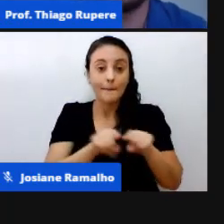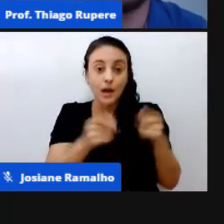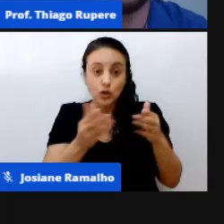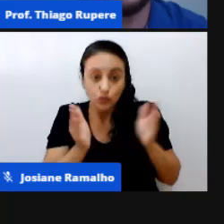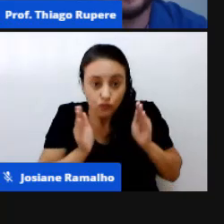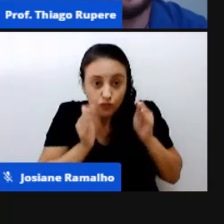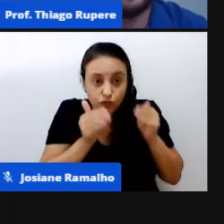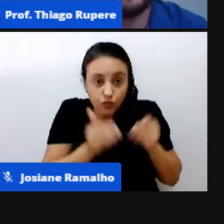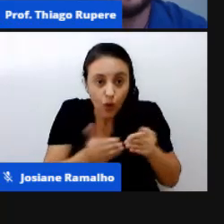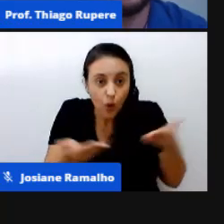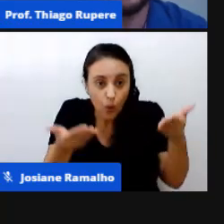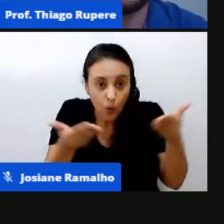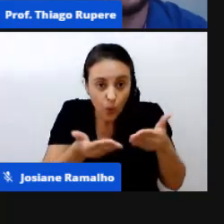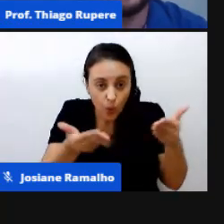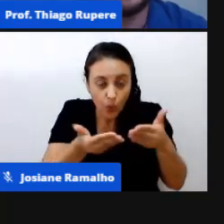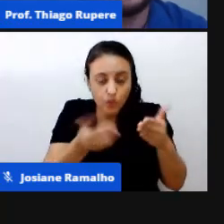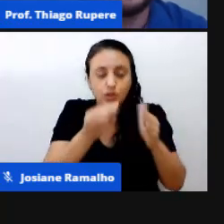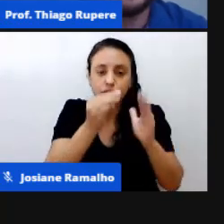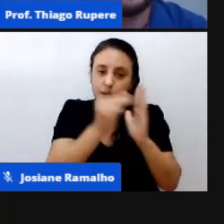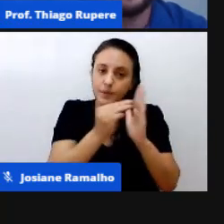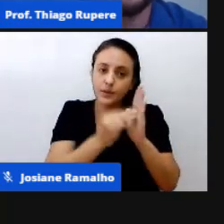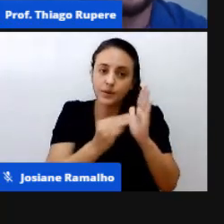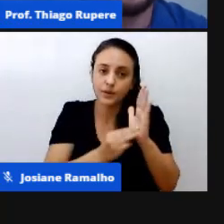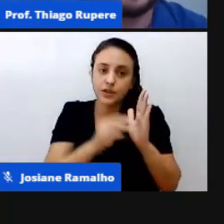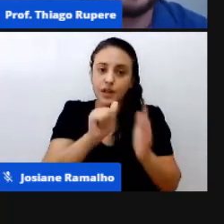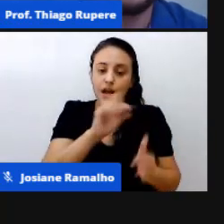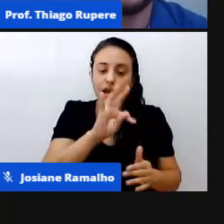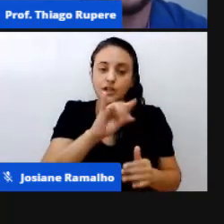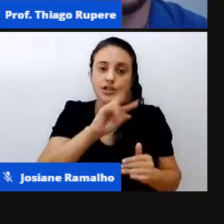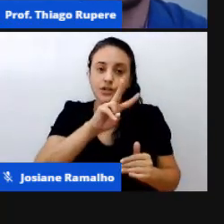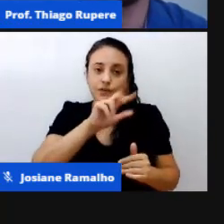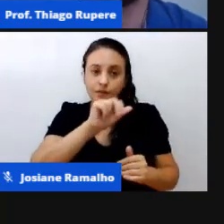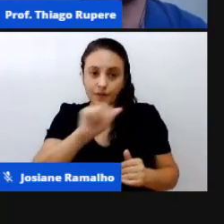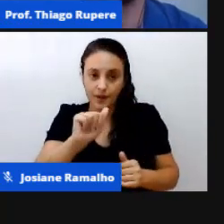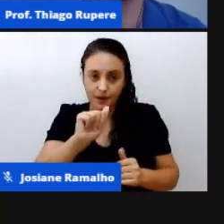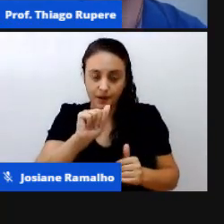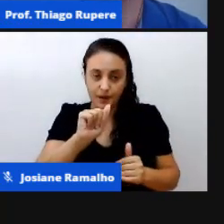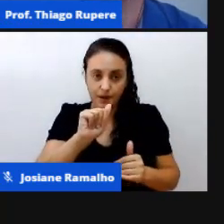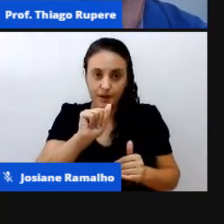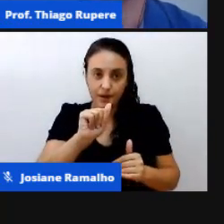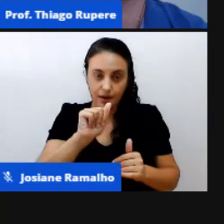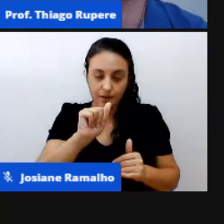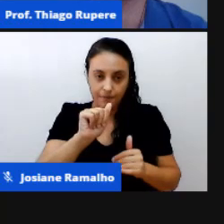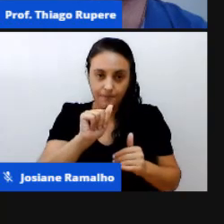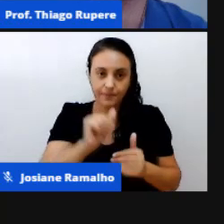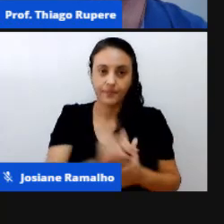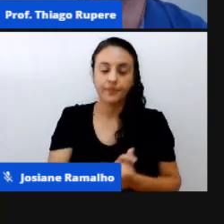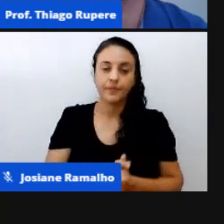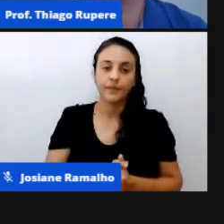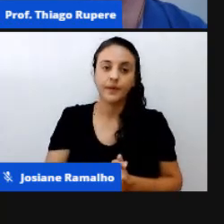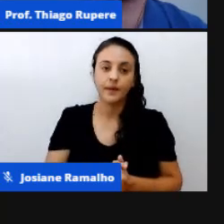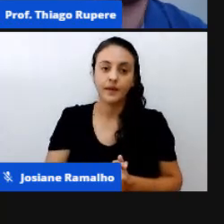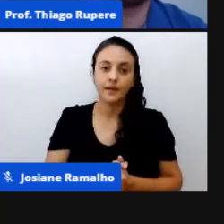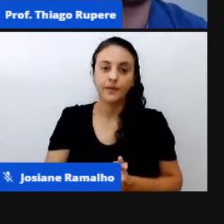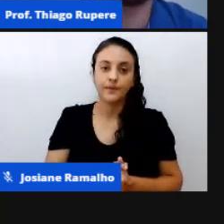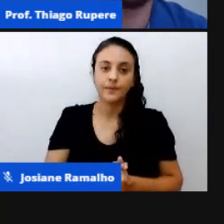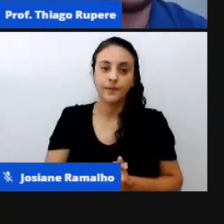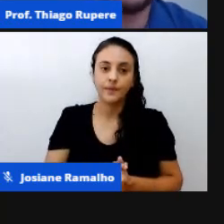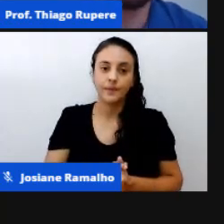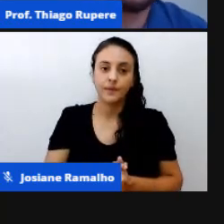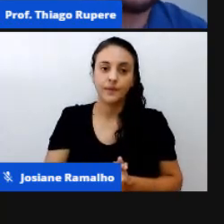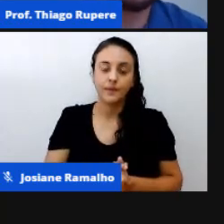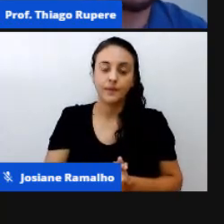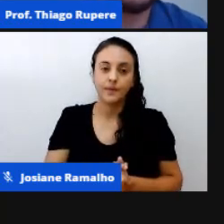como o nosso assunto é metodologia ativa, né, nós vamos disponibilizar e trabalhar um pouco